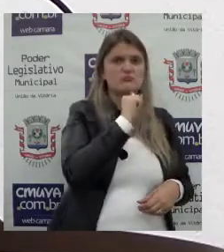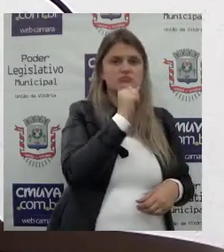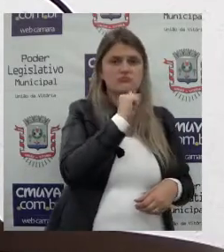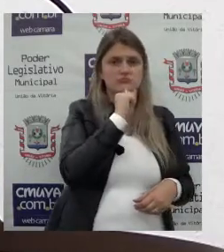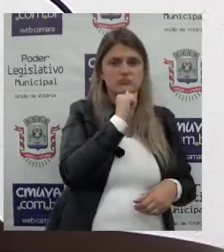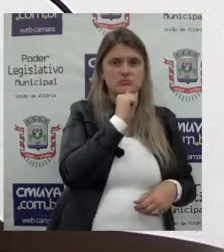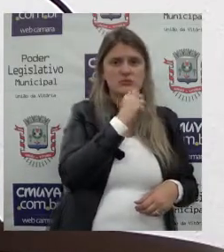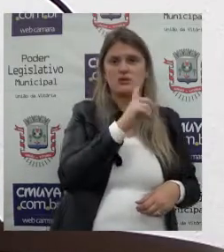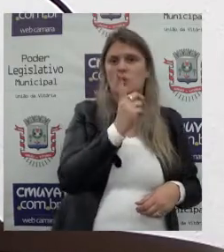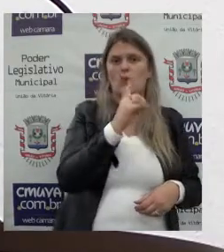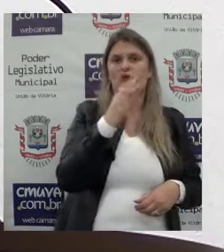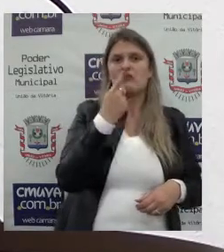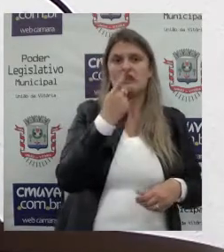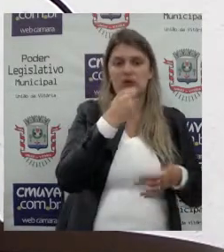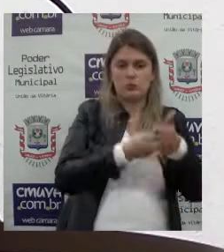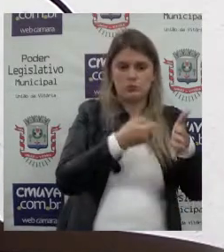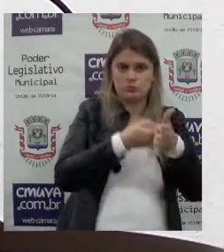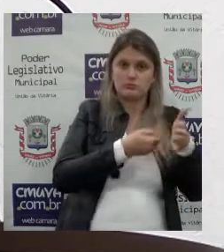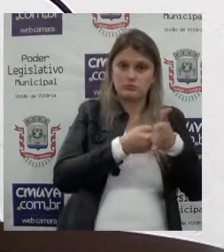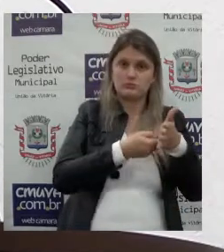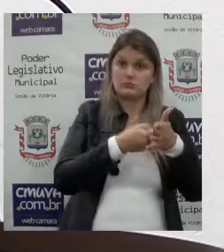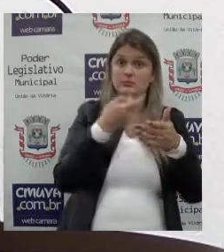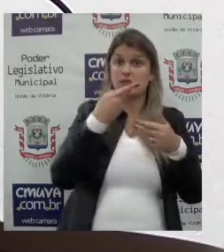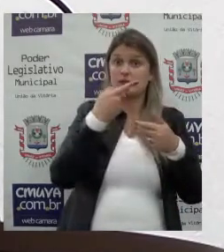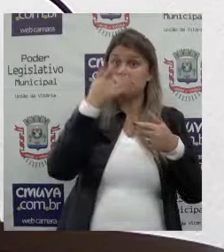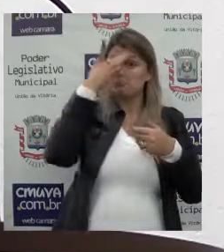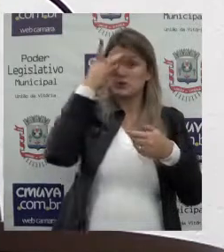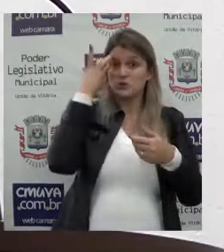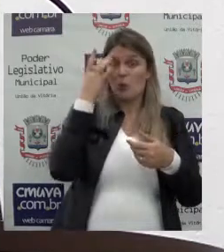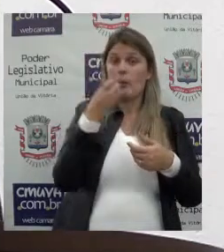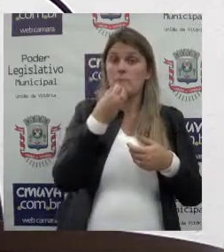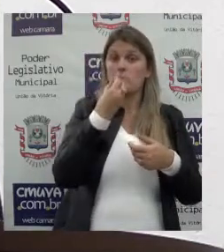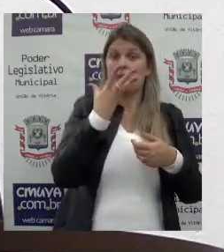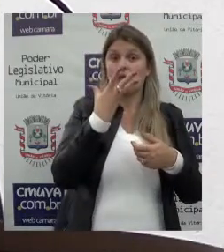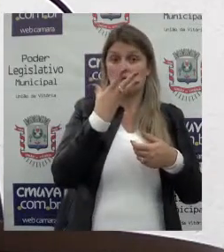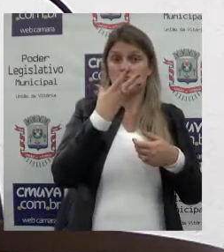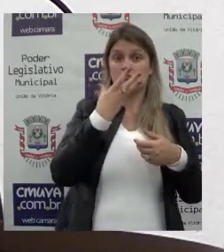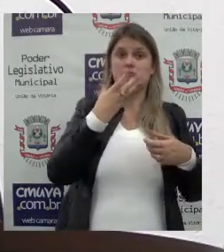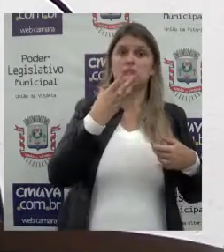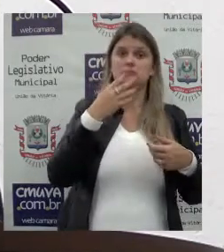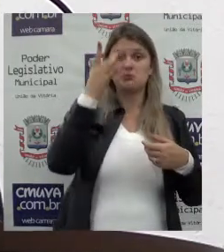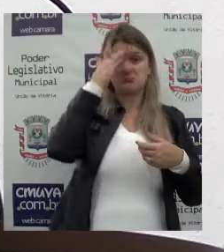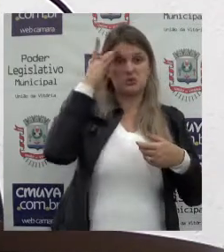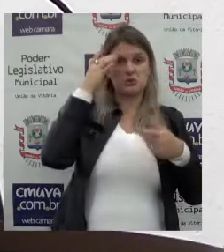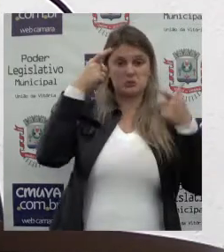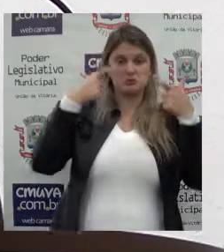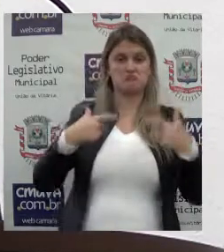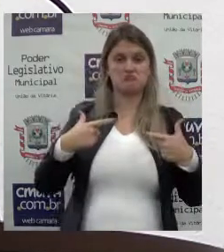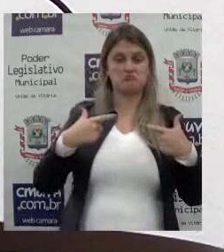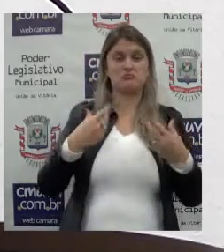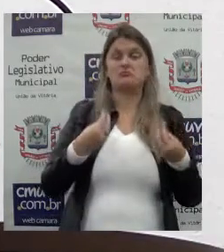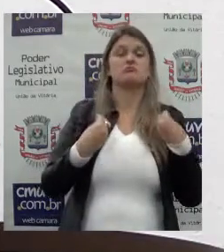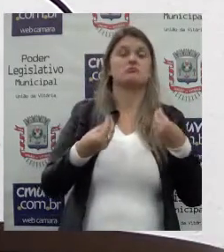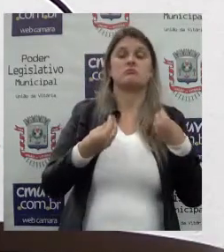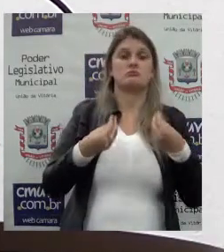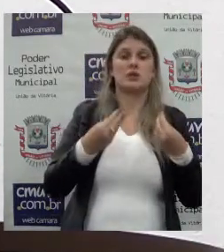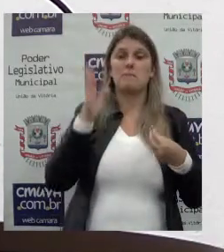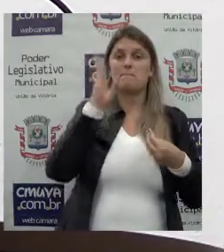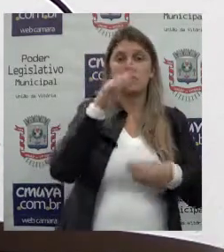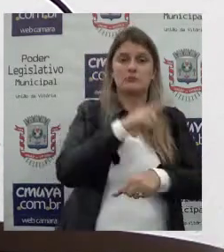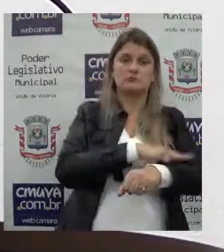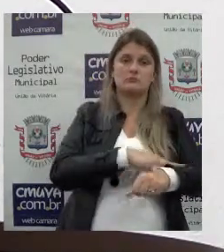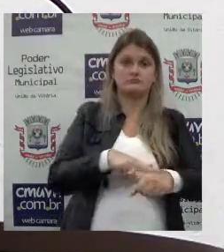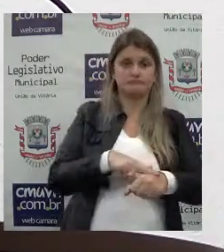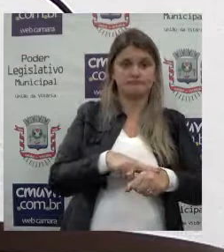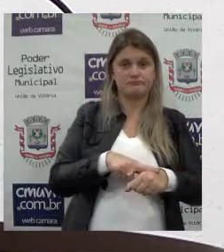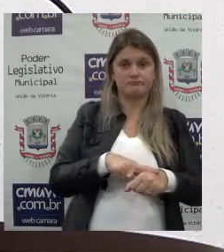velha. E olha, vou dizer uma coisa, não é pessoa pobre, não é pessoas de bem. Pessoas de bem.